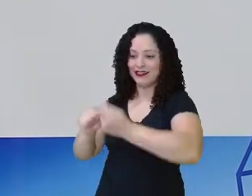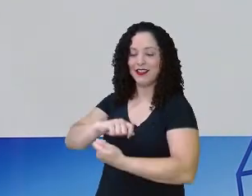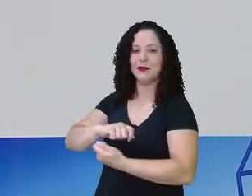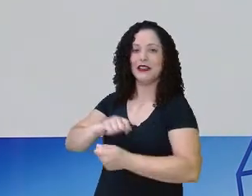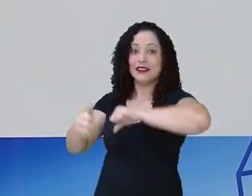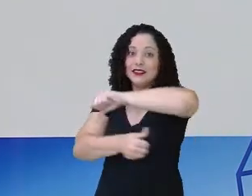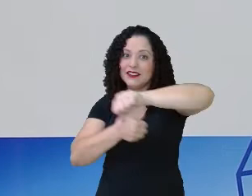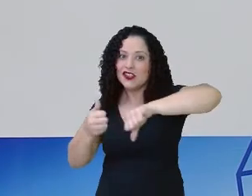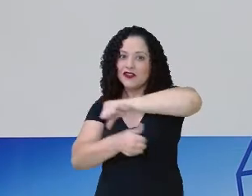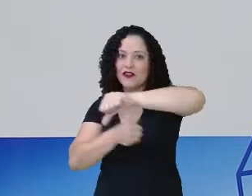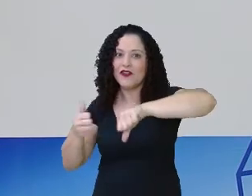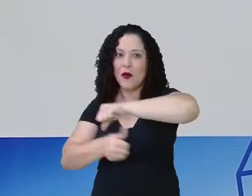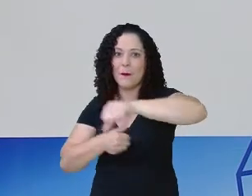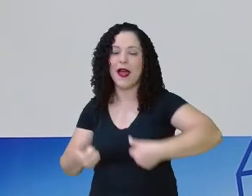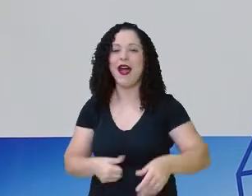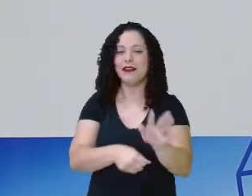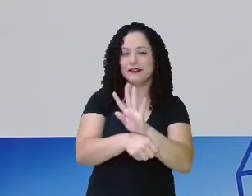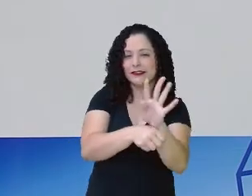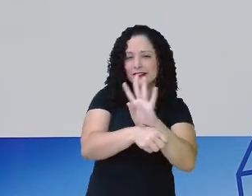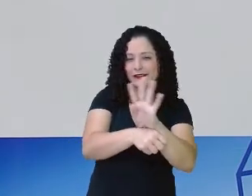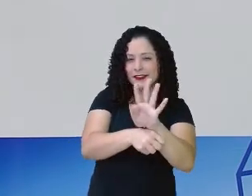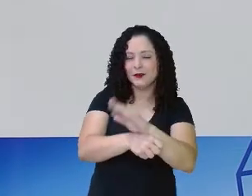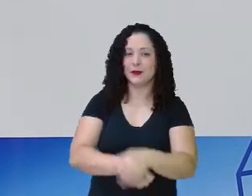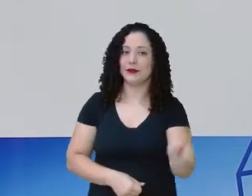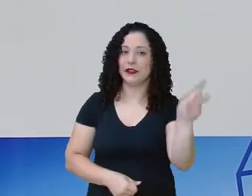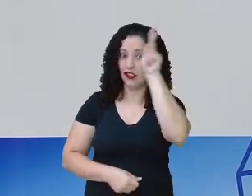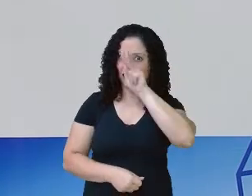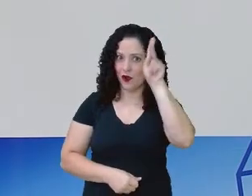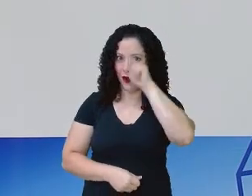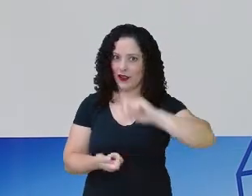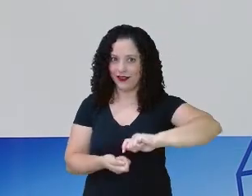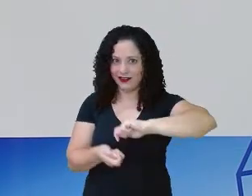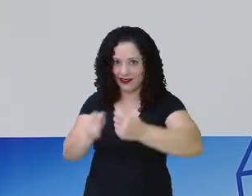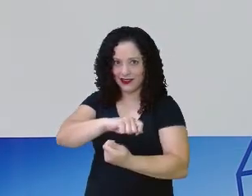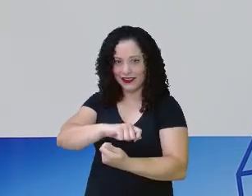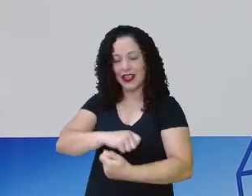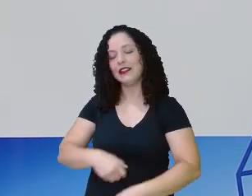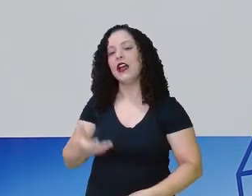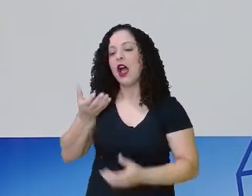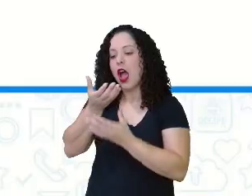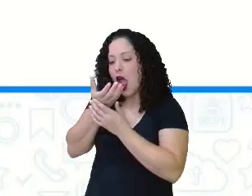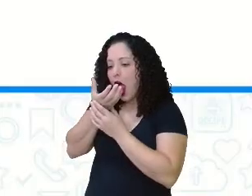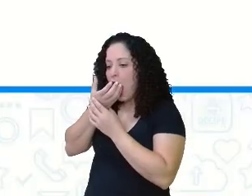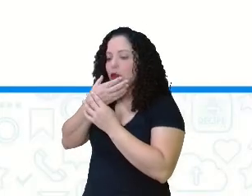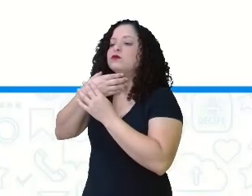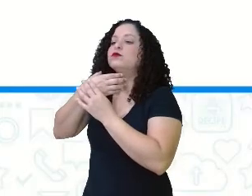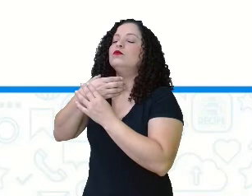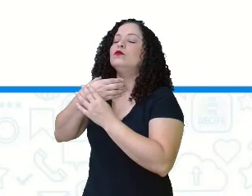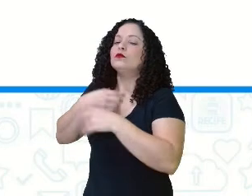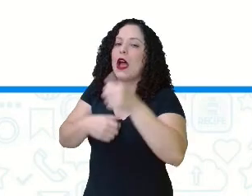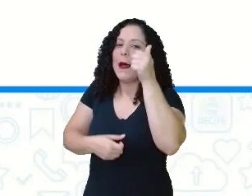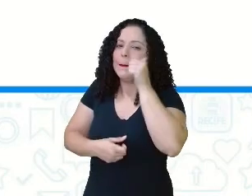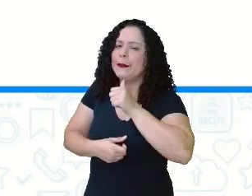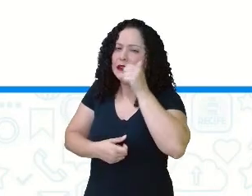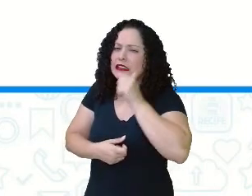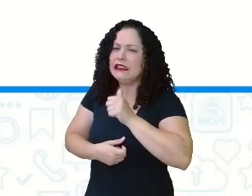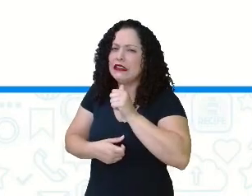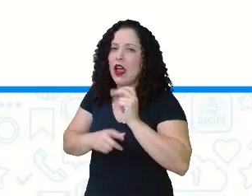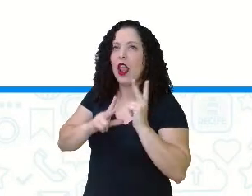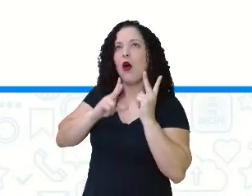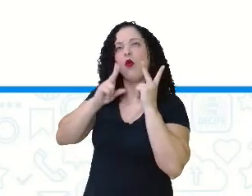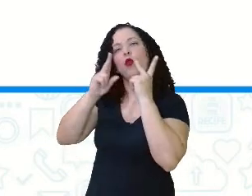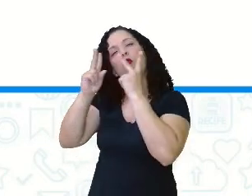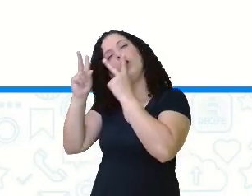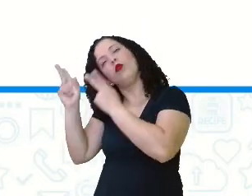acho que todo mundo já assistiu. Nessa história que eles adaptaram, a maçã envenena a jovem e faz com que ela adormeça